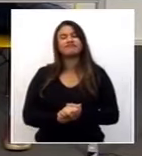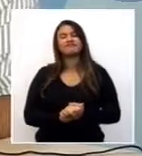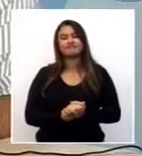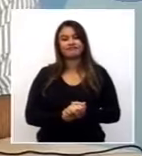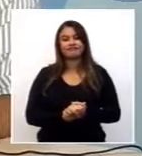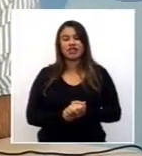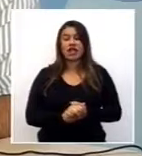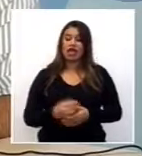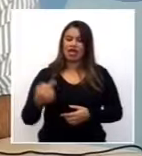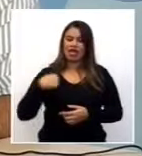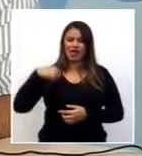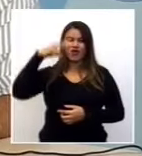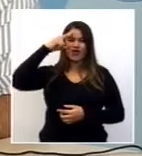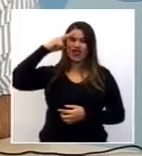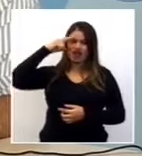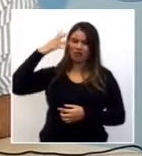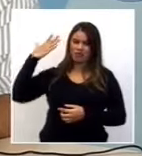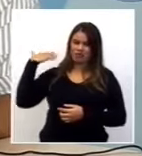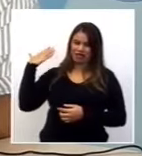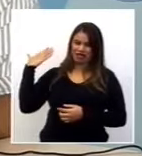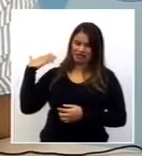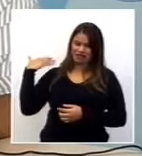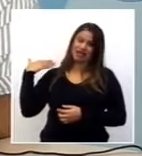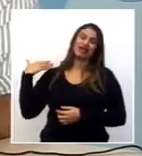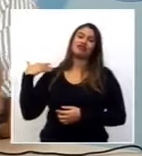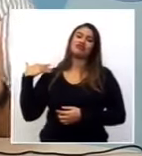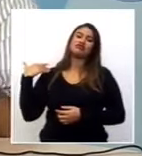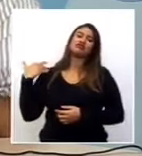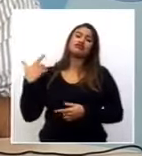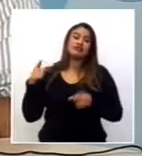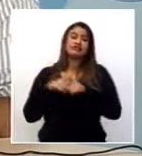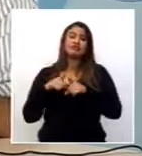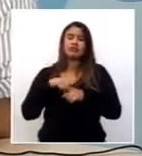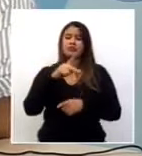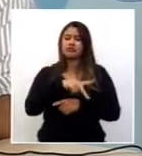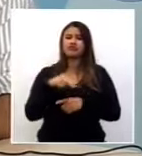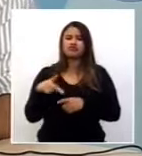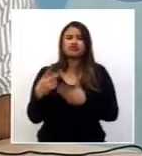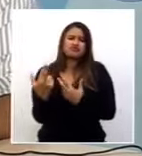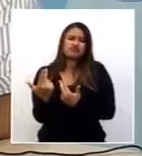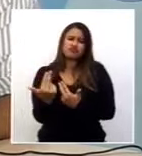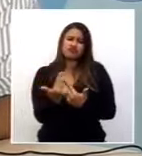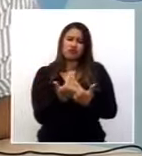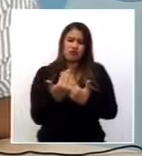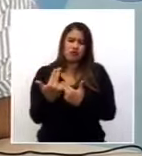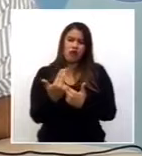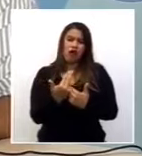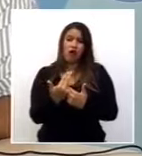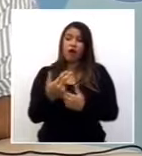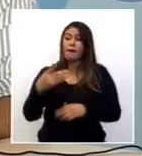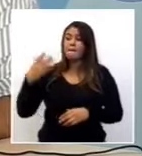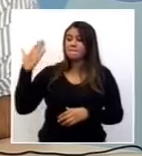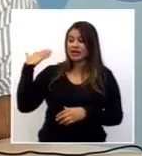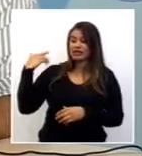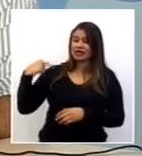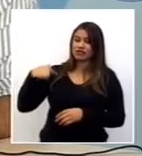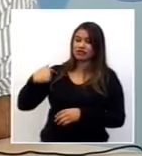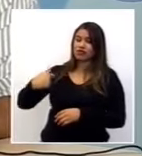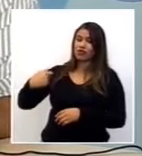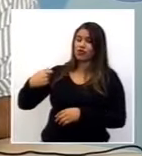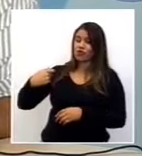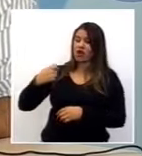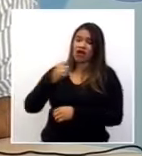acredito que ainda devam ter muitos professores que foram meus professores, eu me orgulho muito deles. Sim. Né?